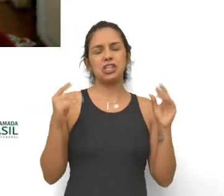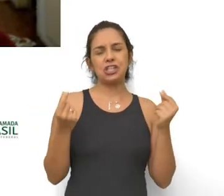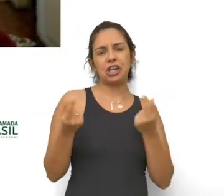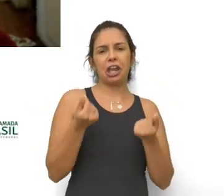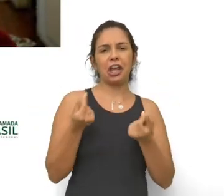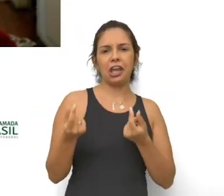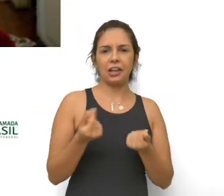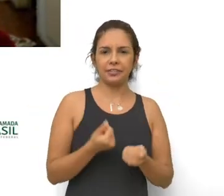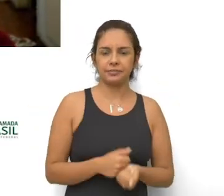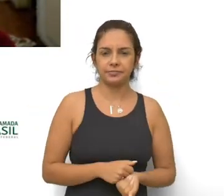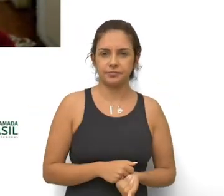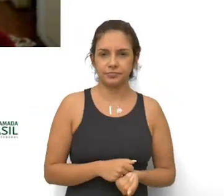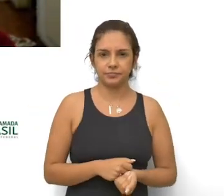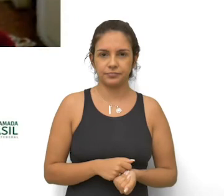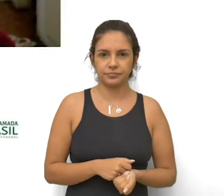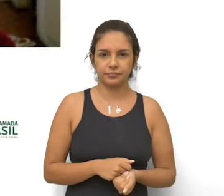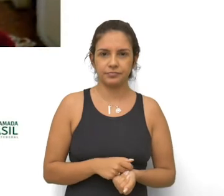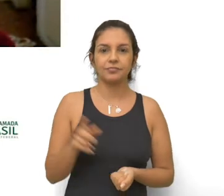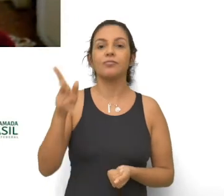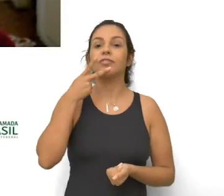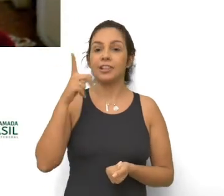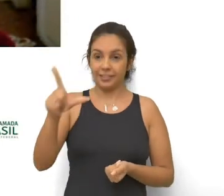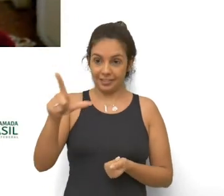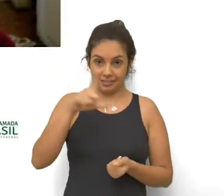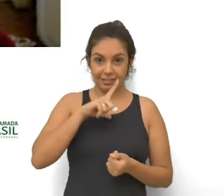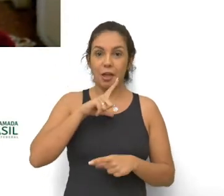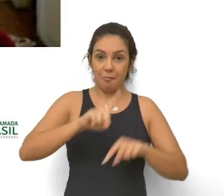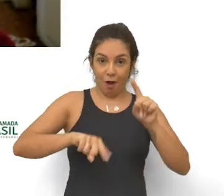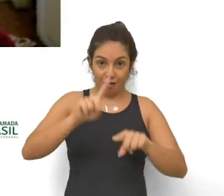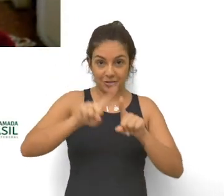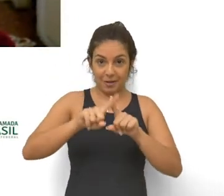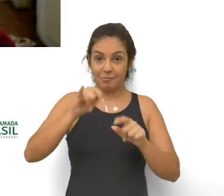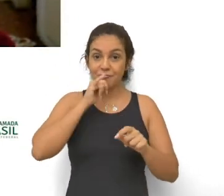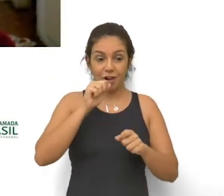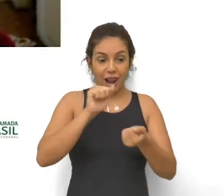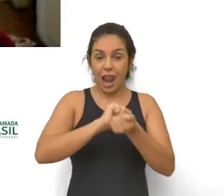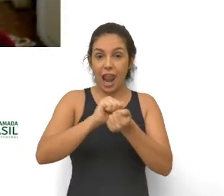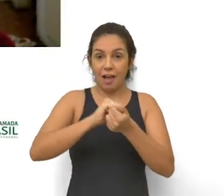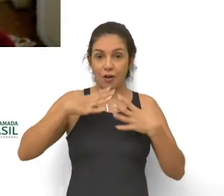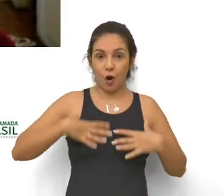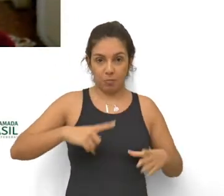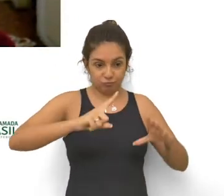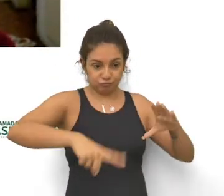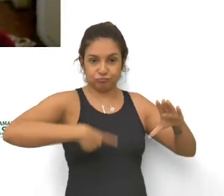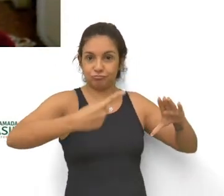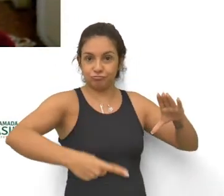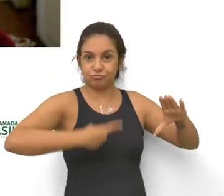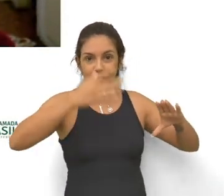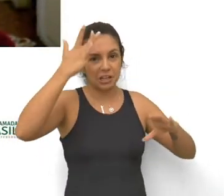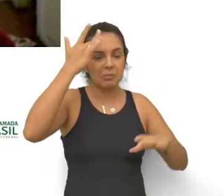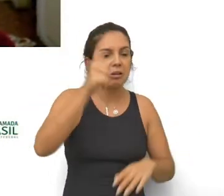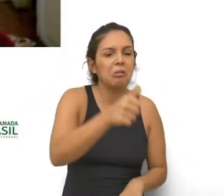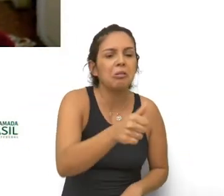móveis esquisitos, entre eles a lavadora de roupa, né? Tem gente que não sabe ligar, não.